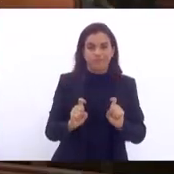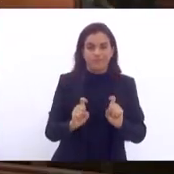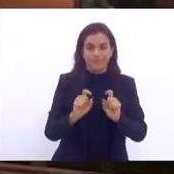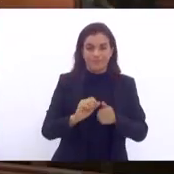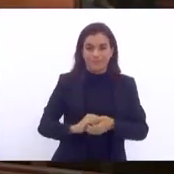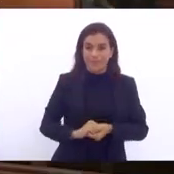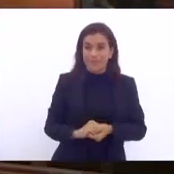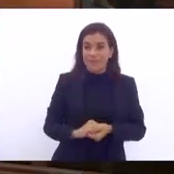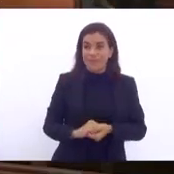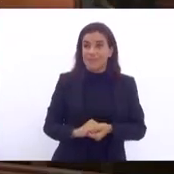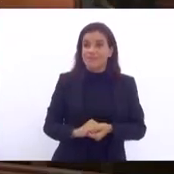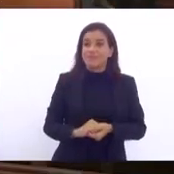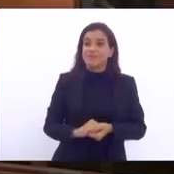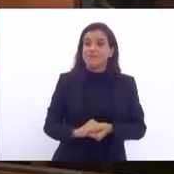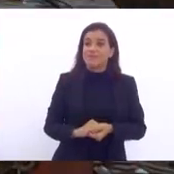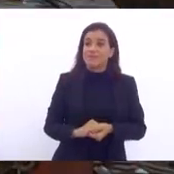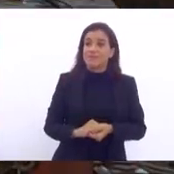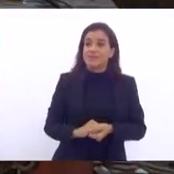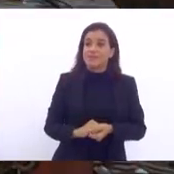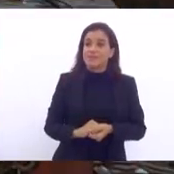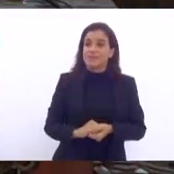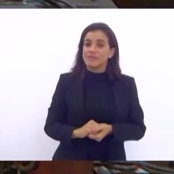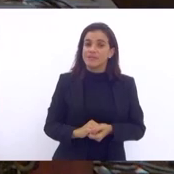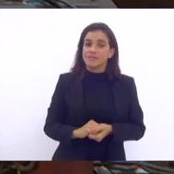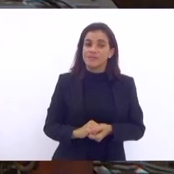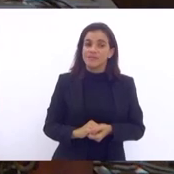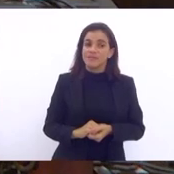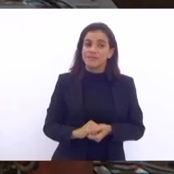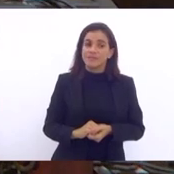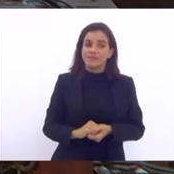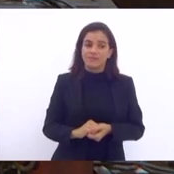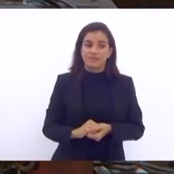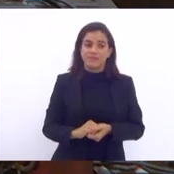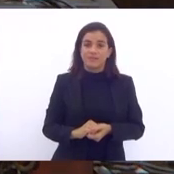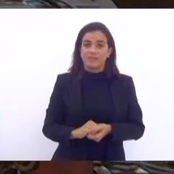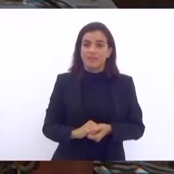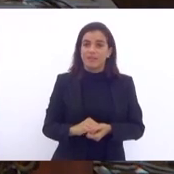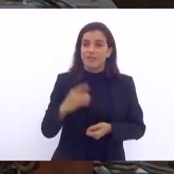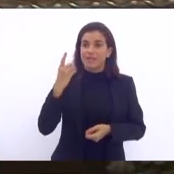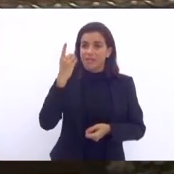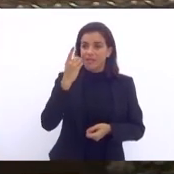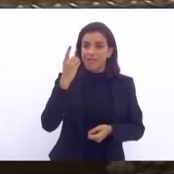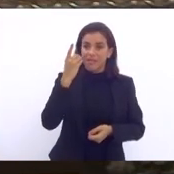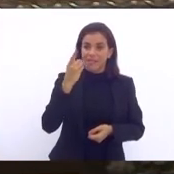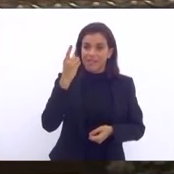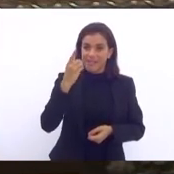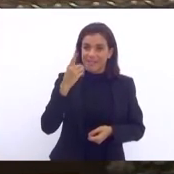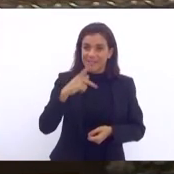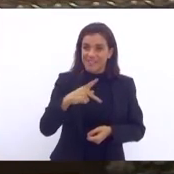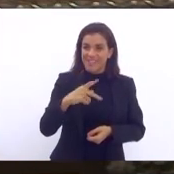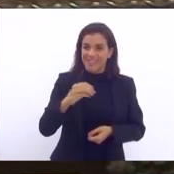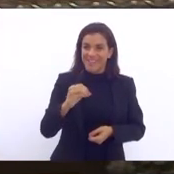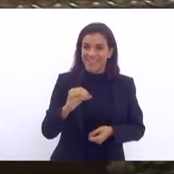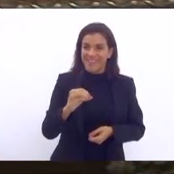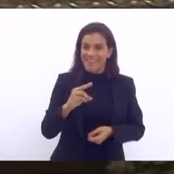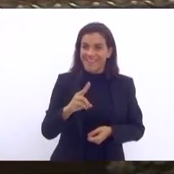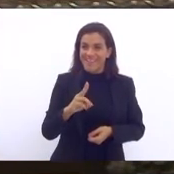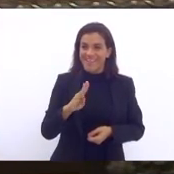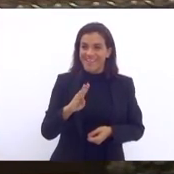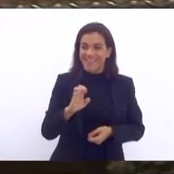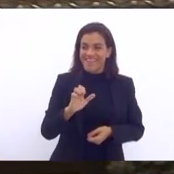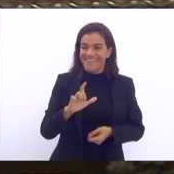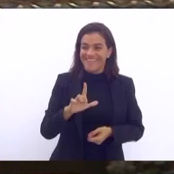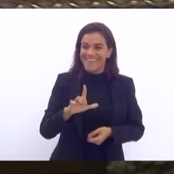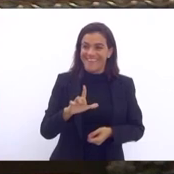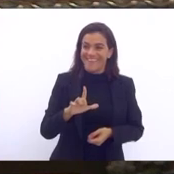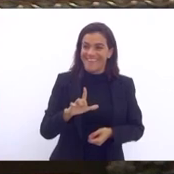Com a palavra, prefeito, deputado Pobel. Obrigado, presidente. Presidente,